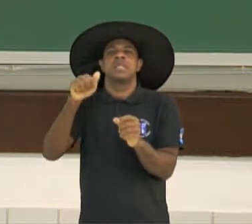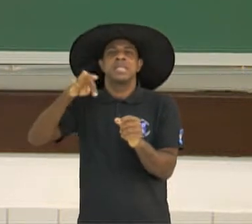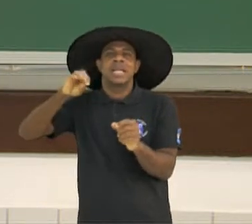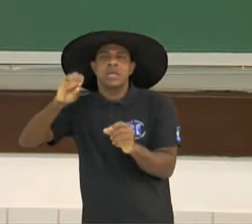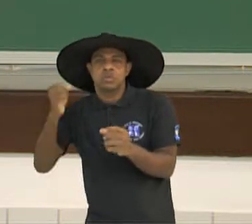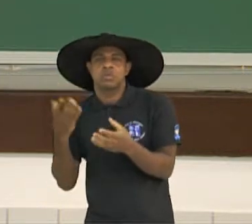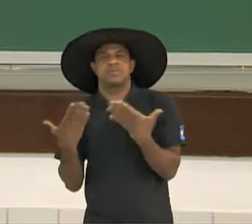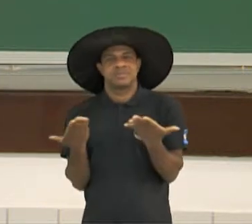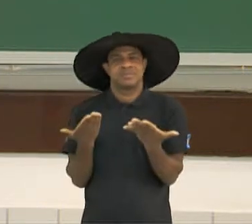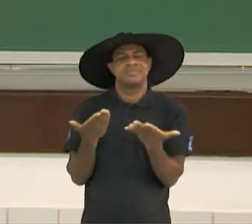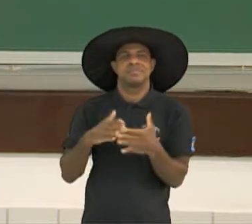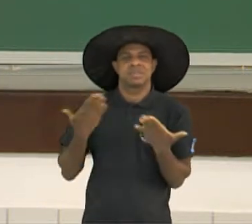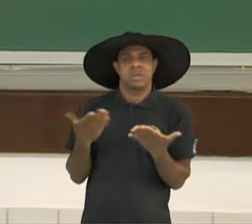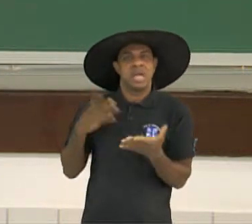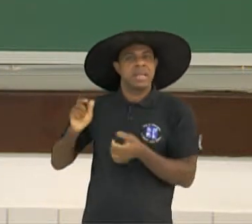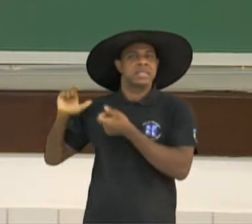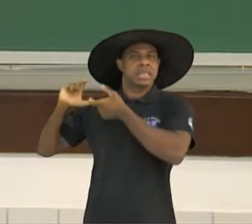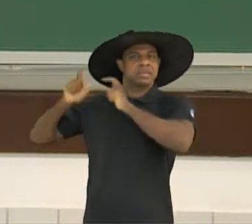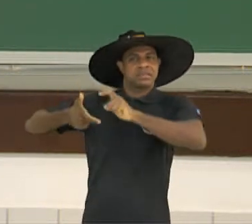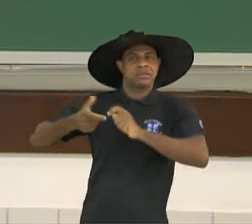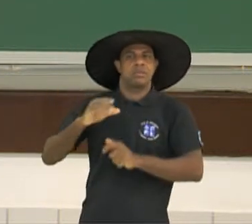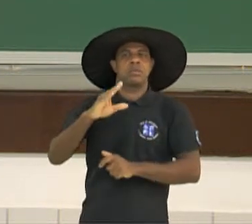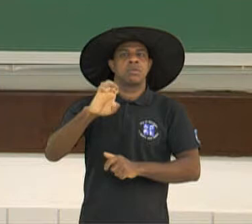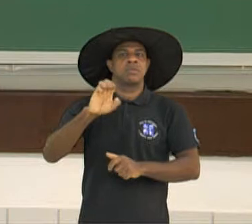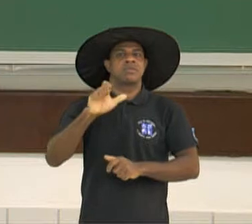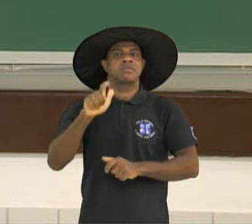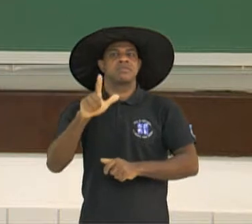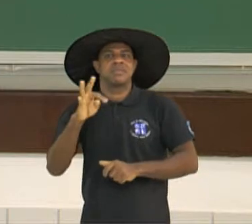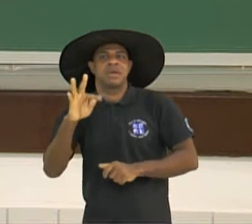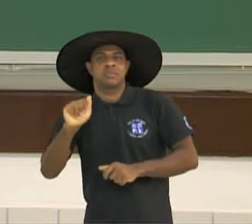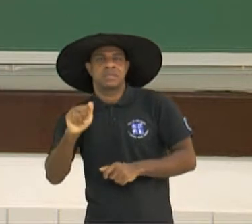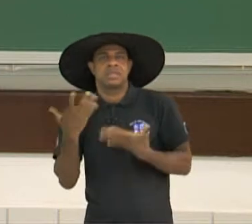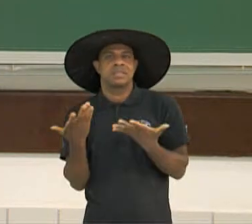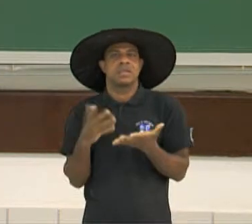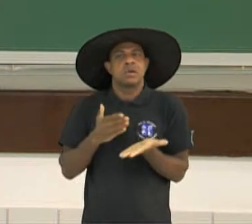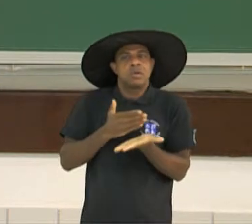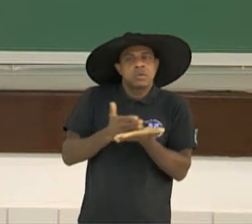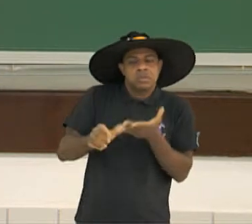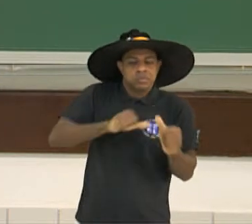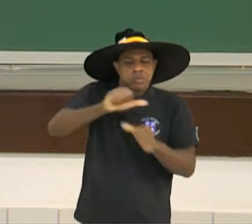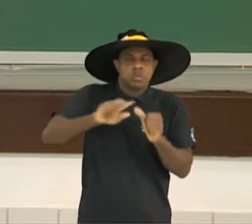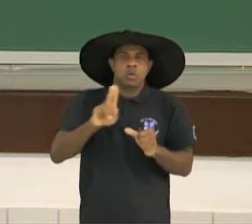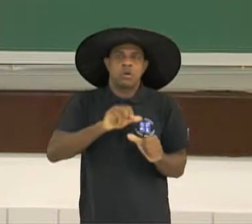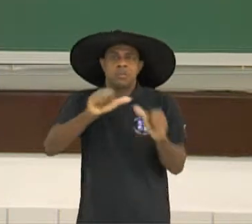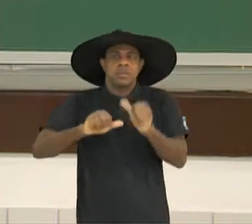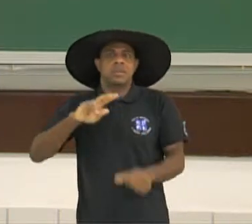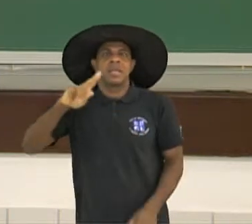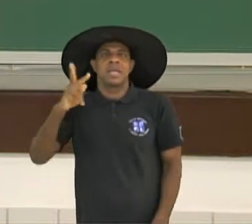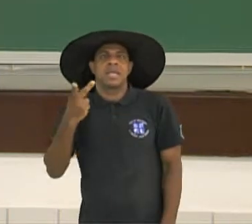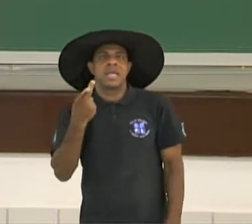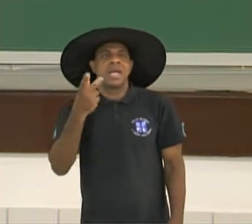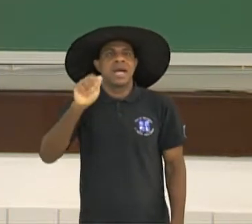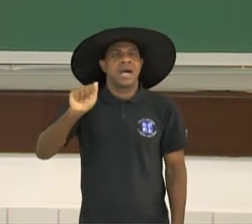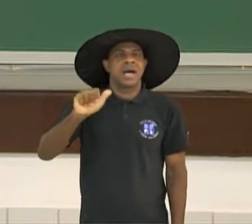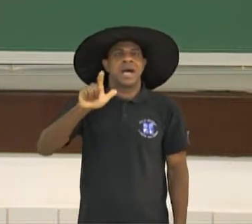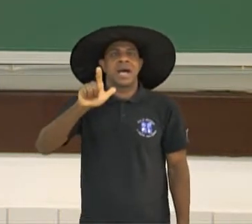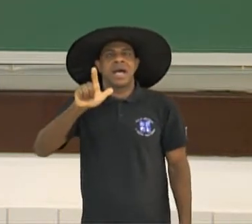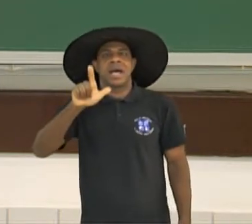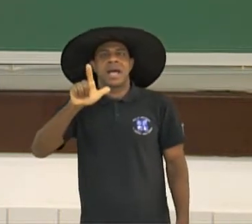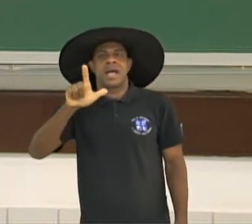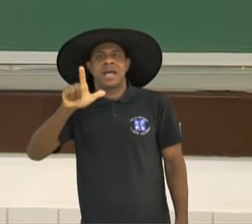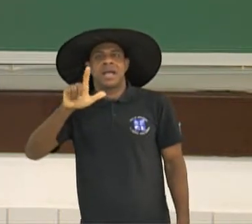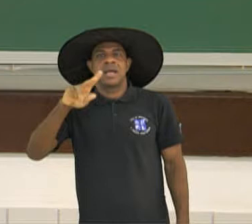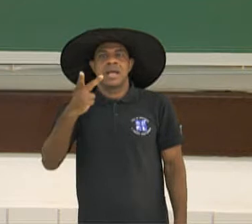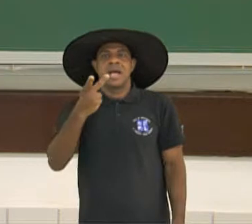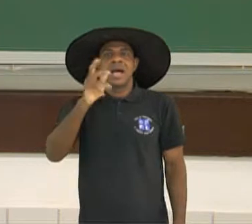como era na tradição celta, passou a se chamar Halloween ou All Hallows Eve, né, o feriado